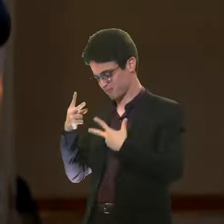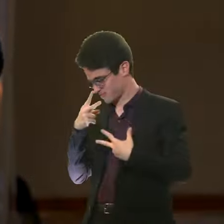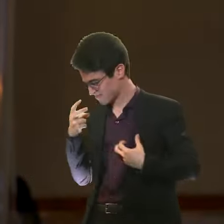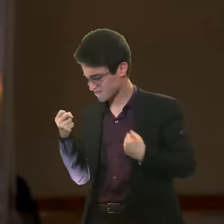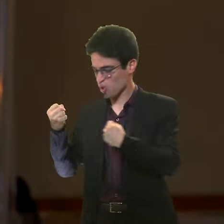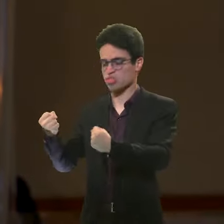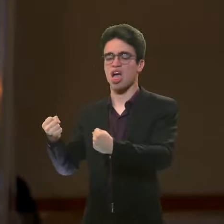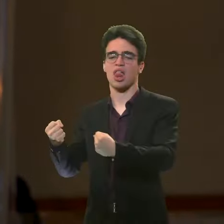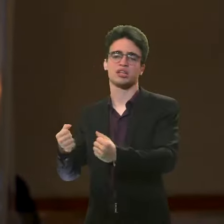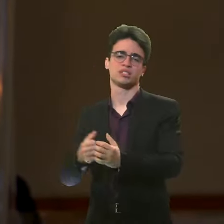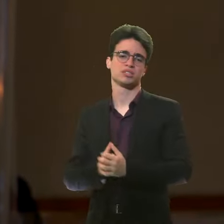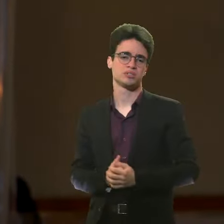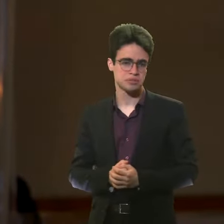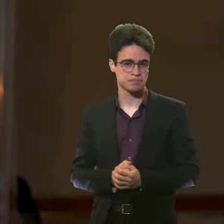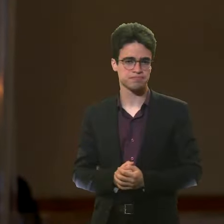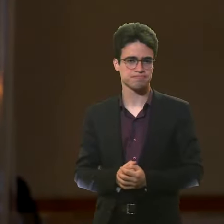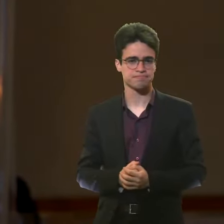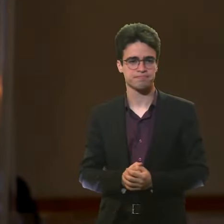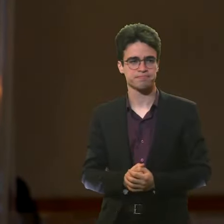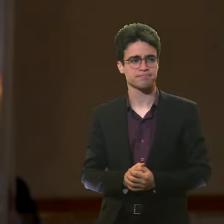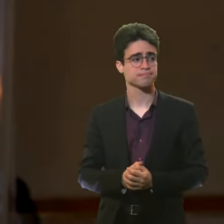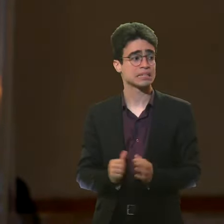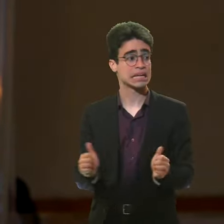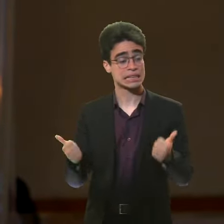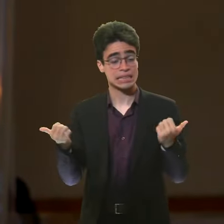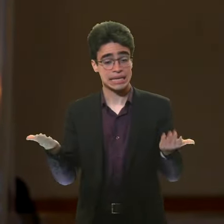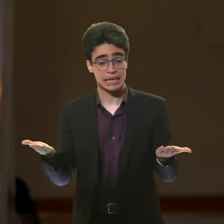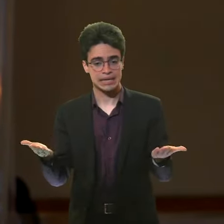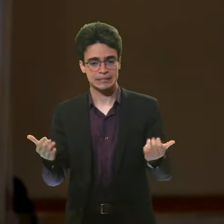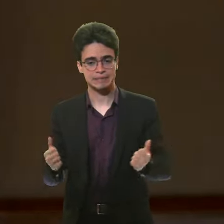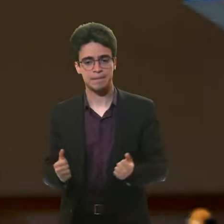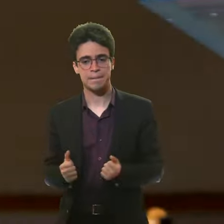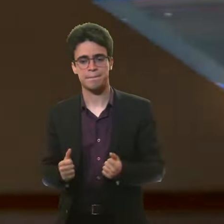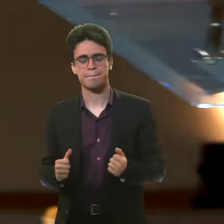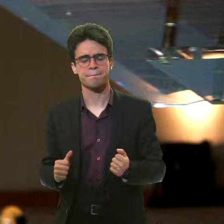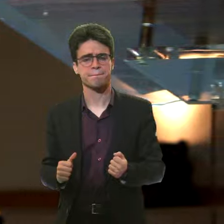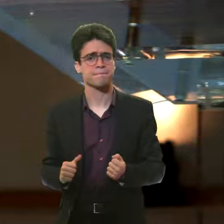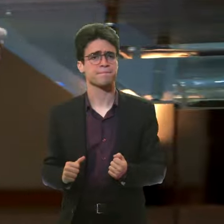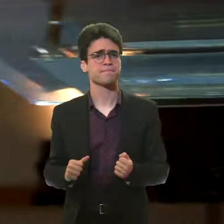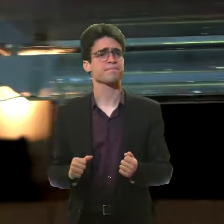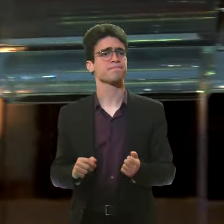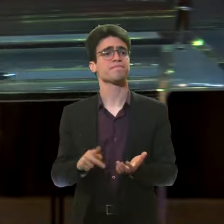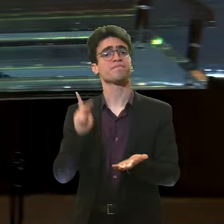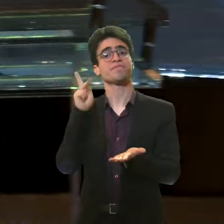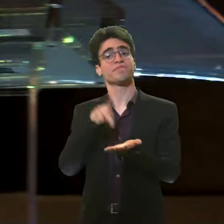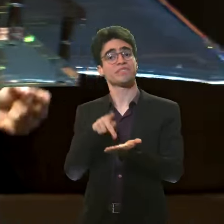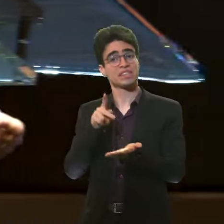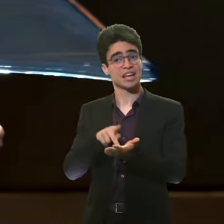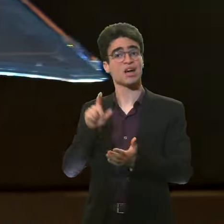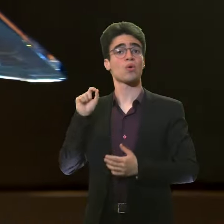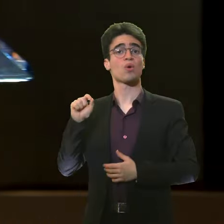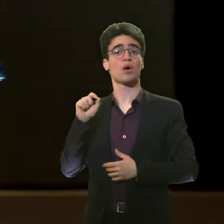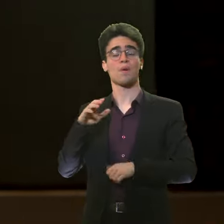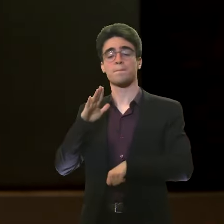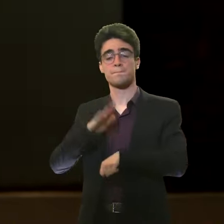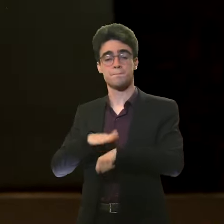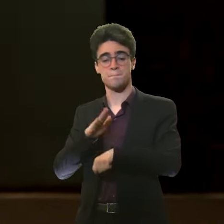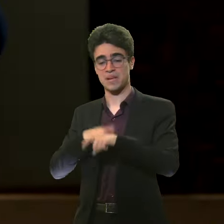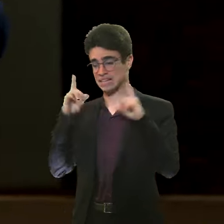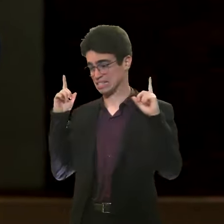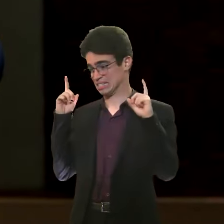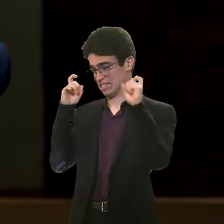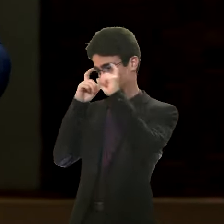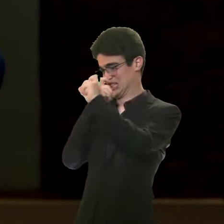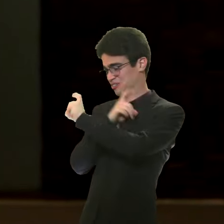de sofrimento. Então, muito mais nos momentos difíceis do que